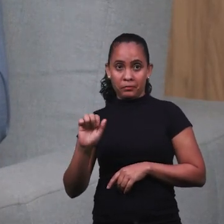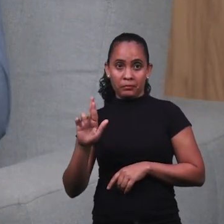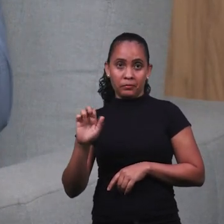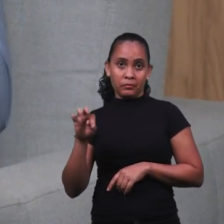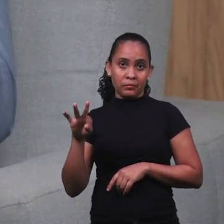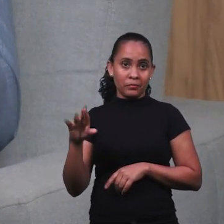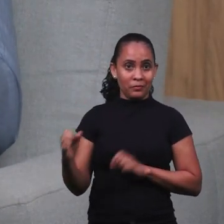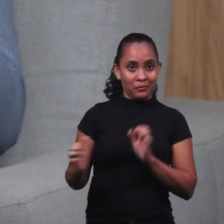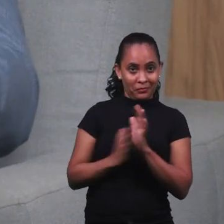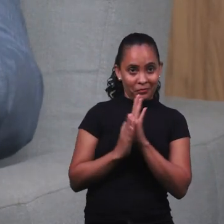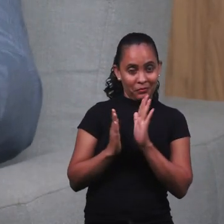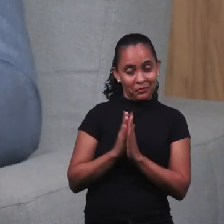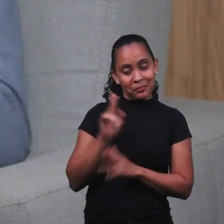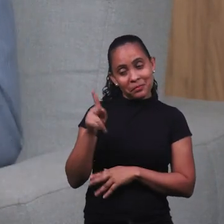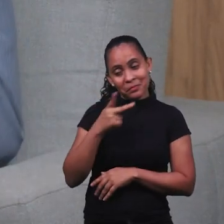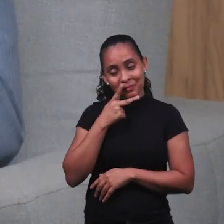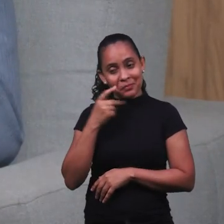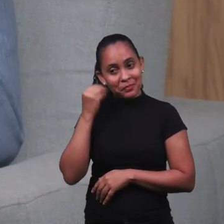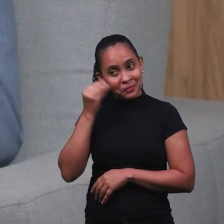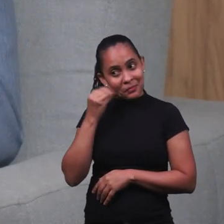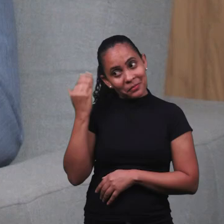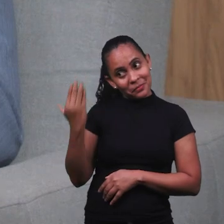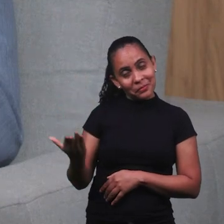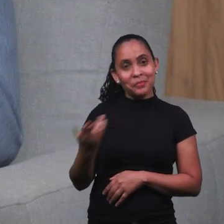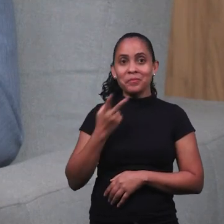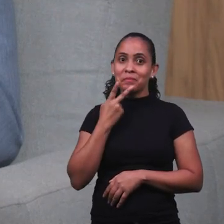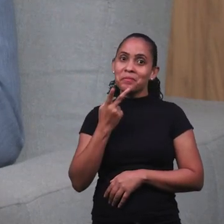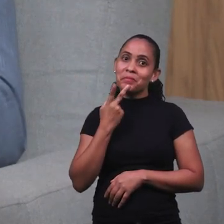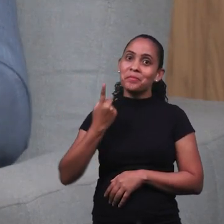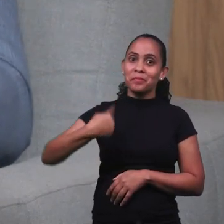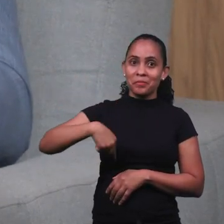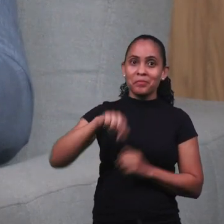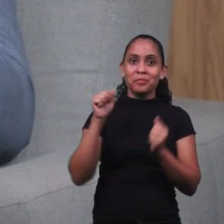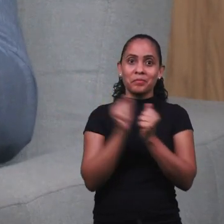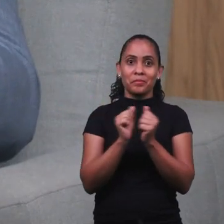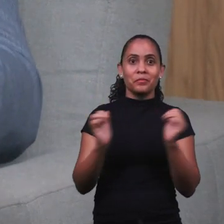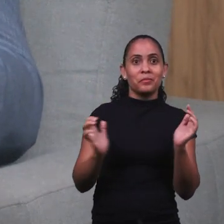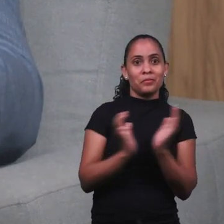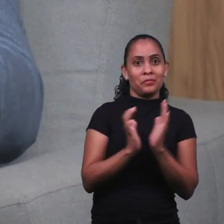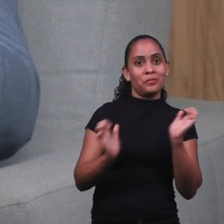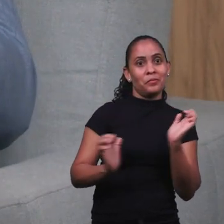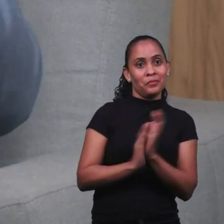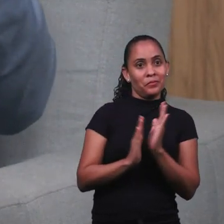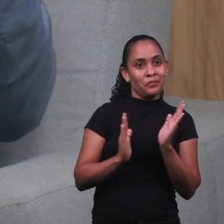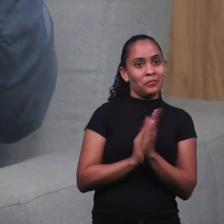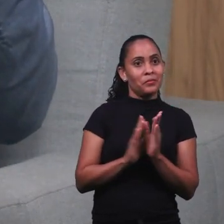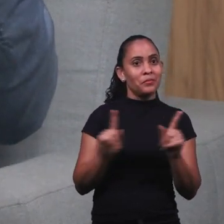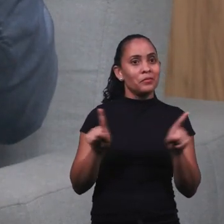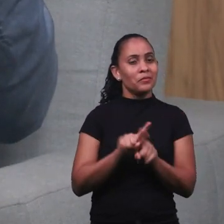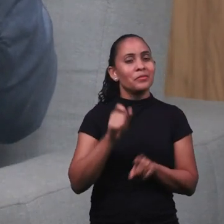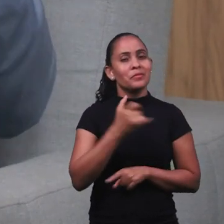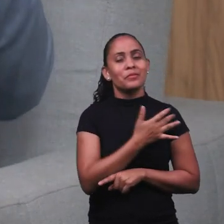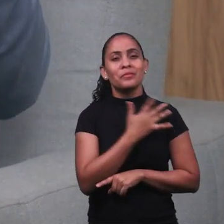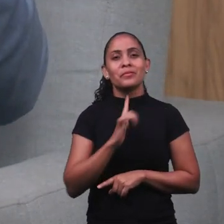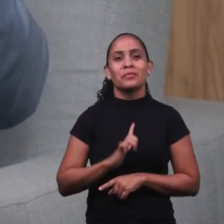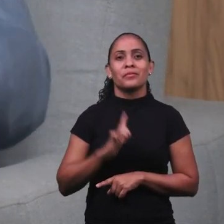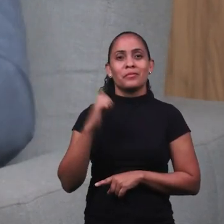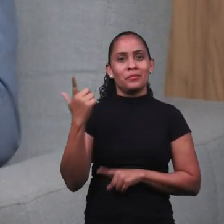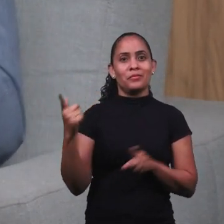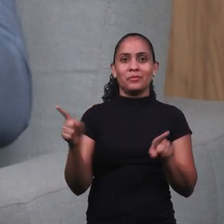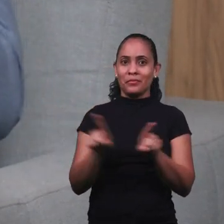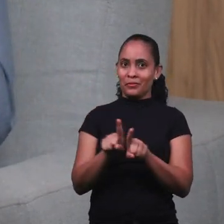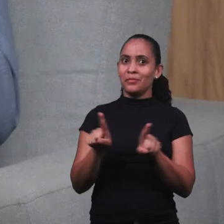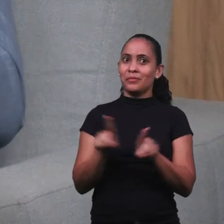Deus aqui, ela conta a experiência dela, contando que ela faz parte do grupo de louvor. E temos tantas irmãs idosas que são do